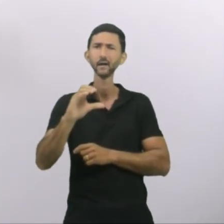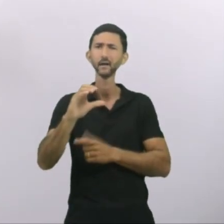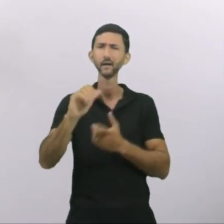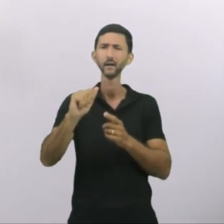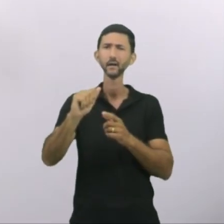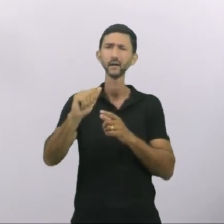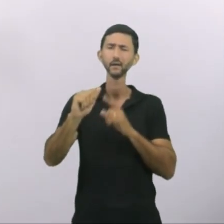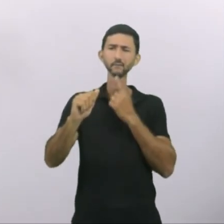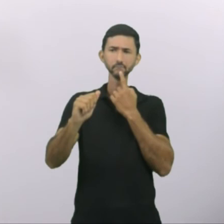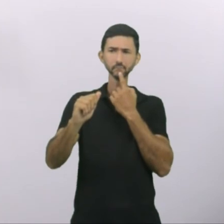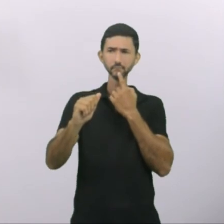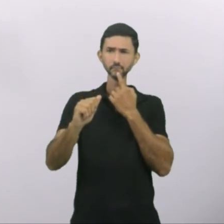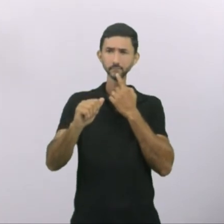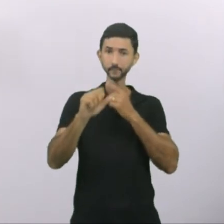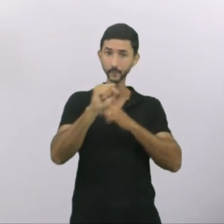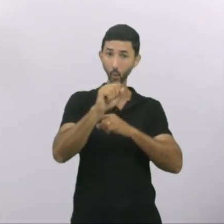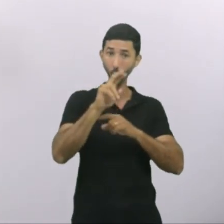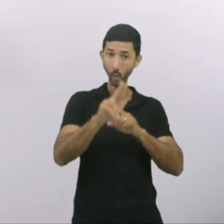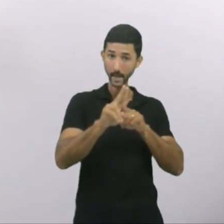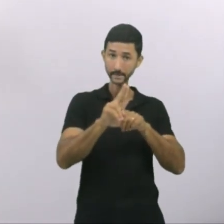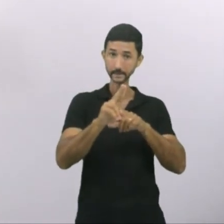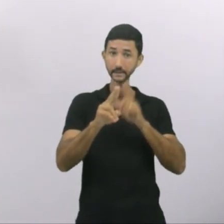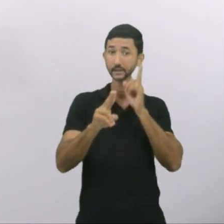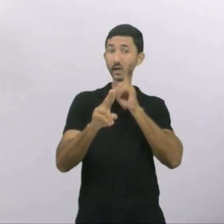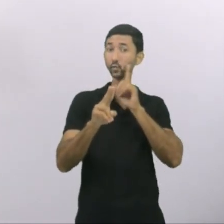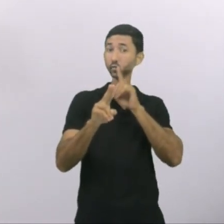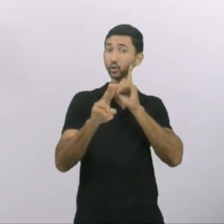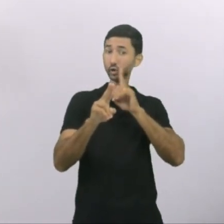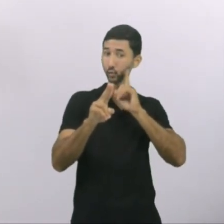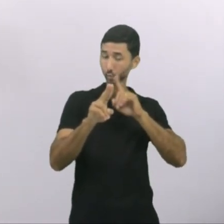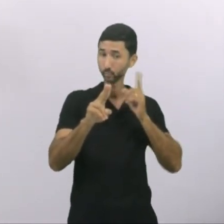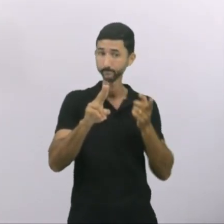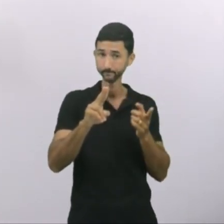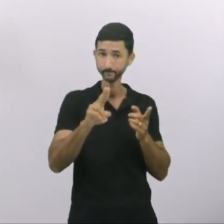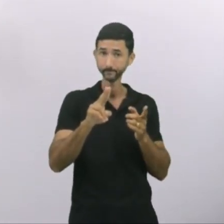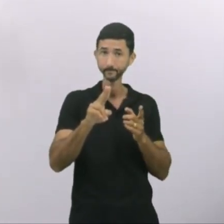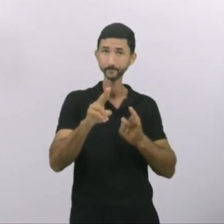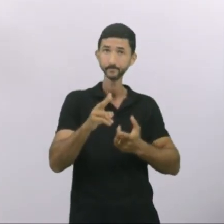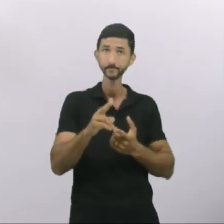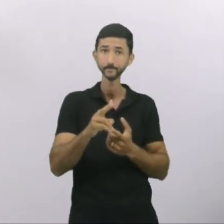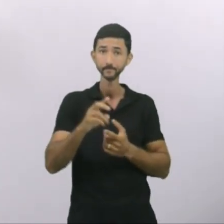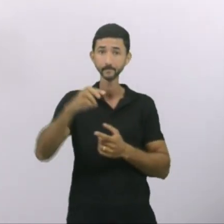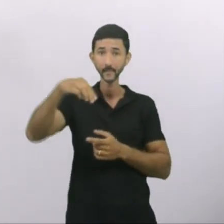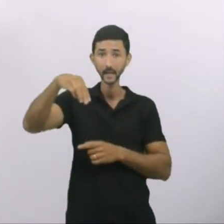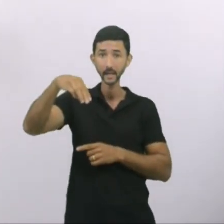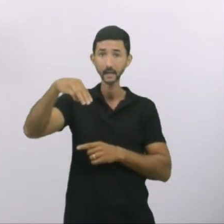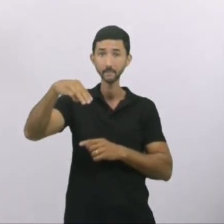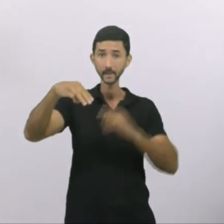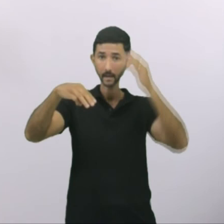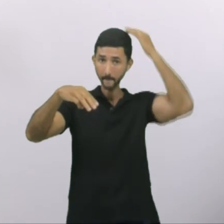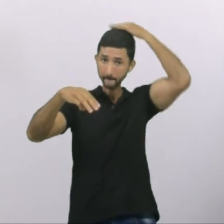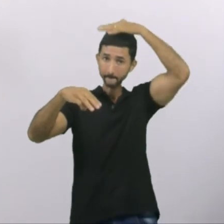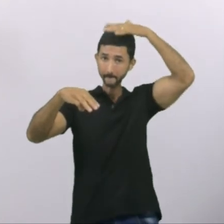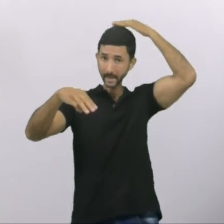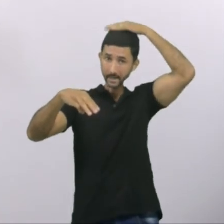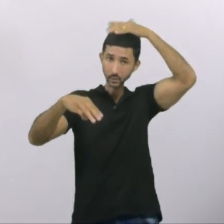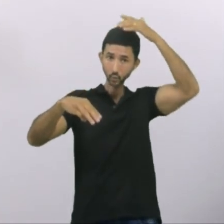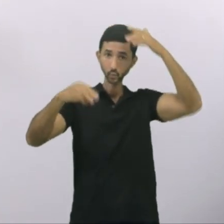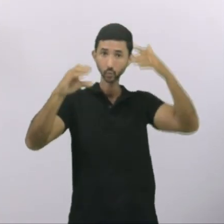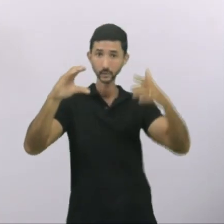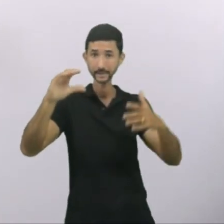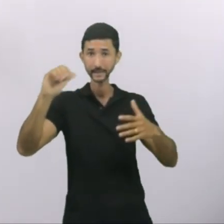o que é isso? US de Estados Unidos da América, M de México,